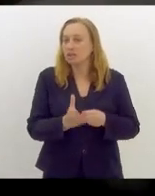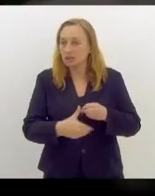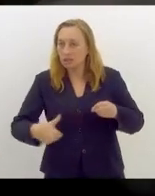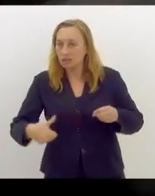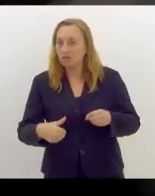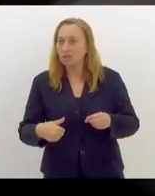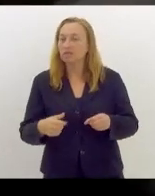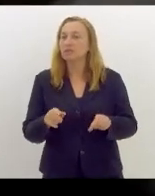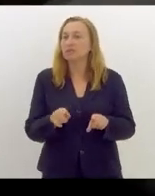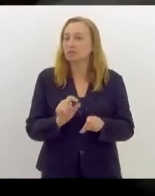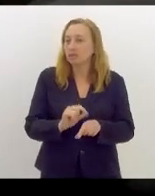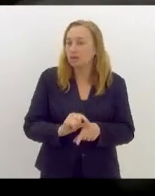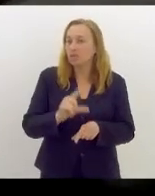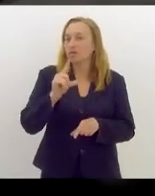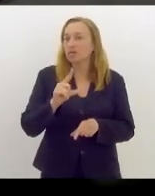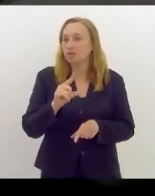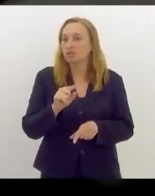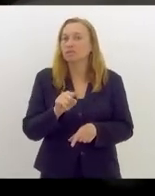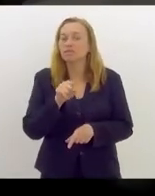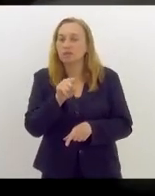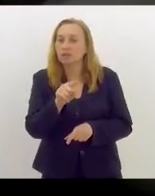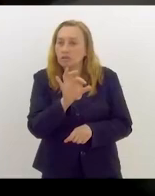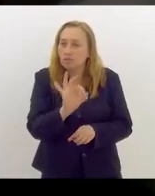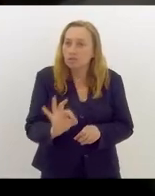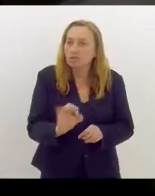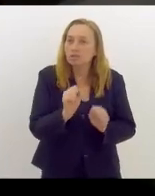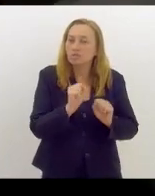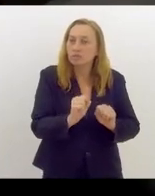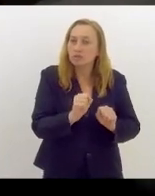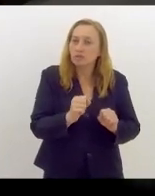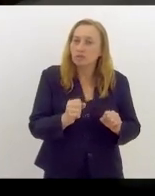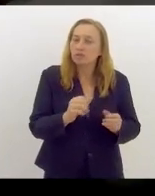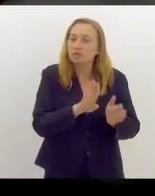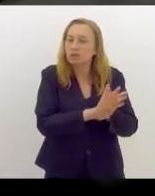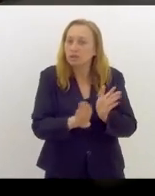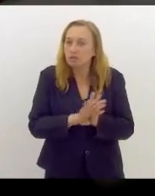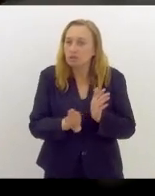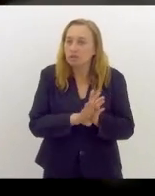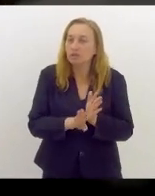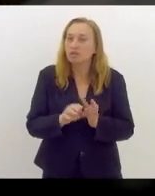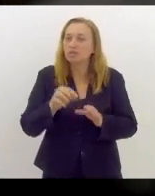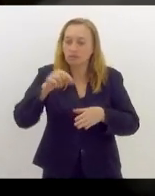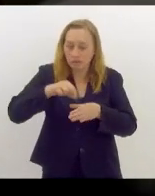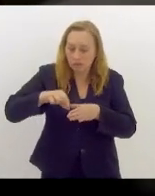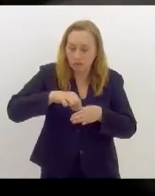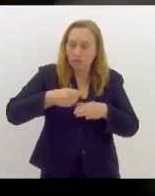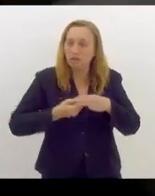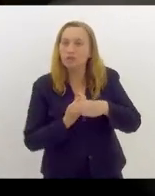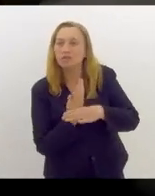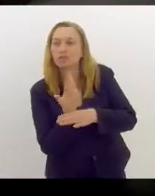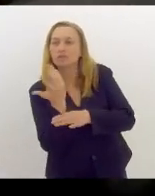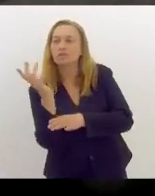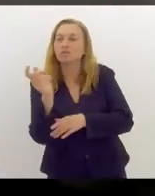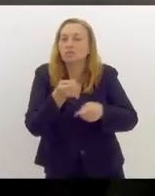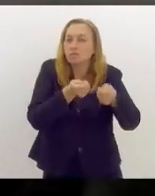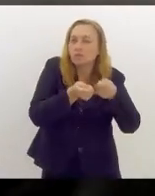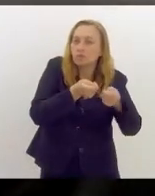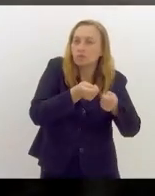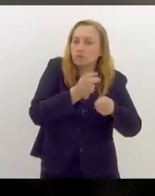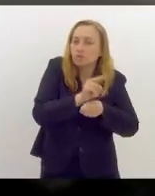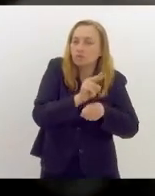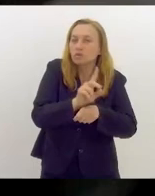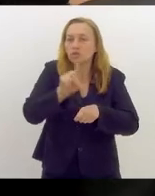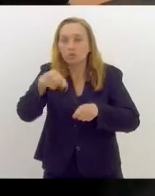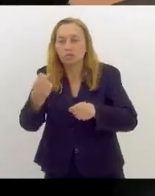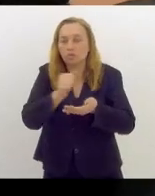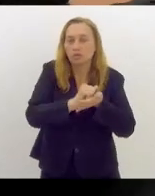aumentar portanto aquele percentual que pode ser gasto em reflorestamento monitoramento e outras